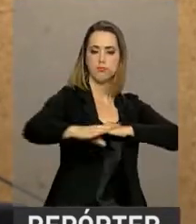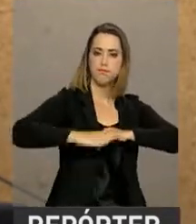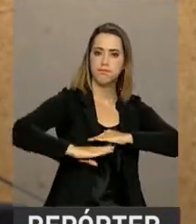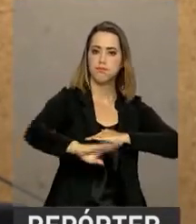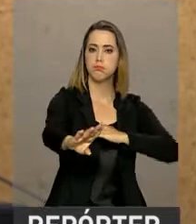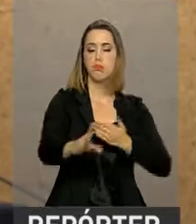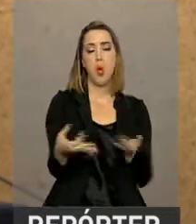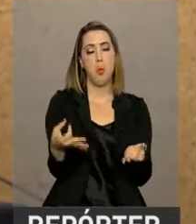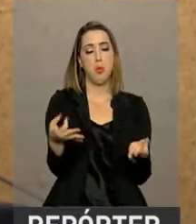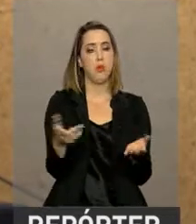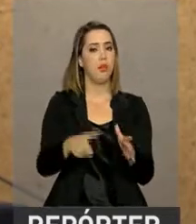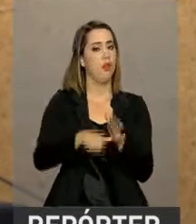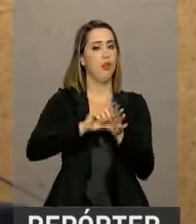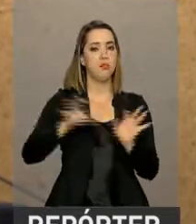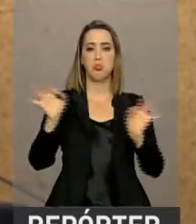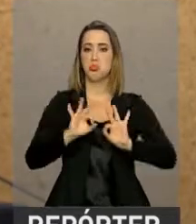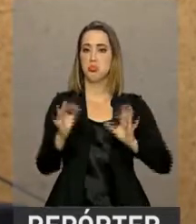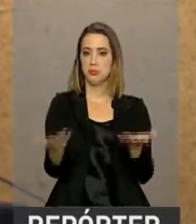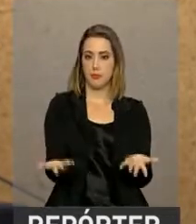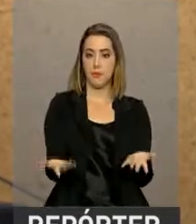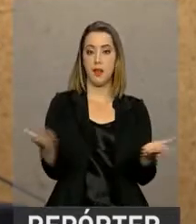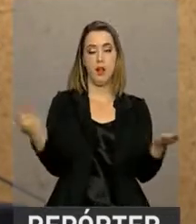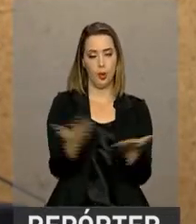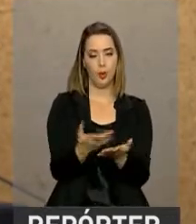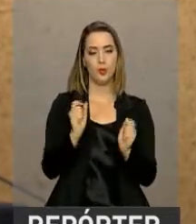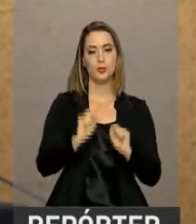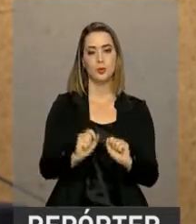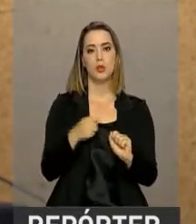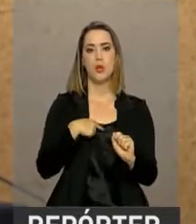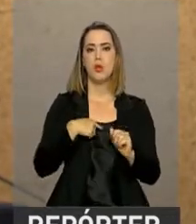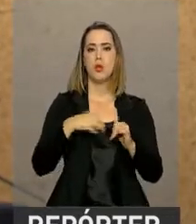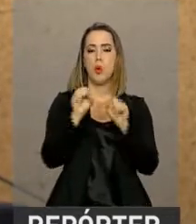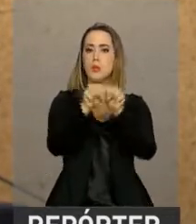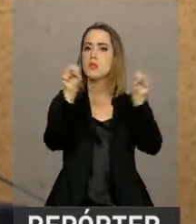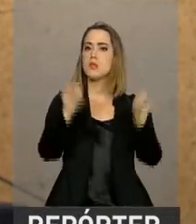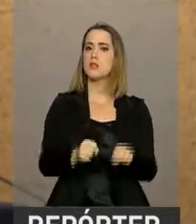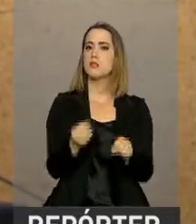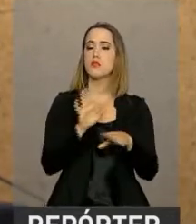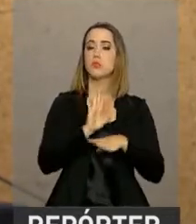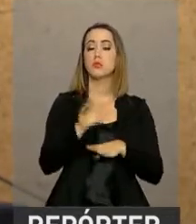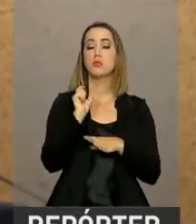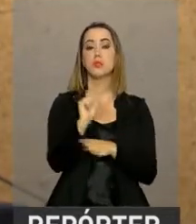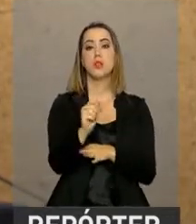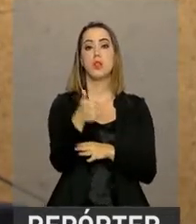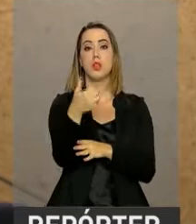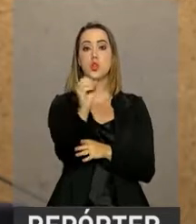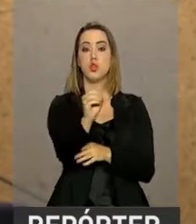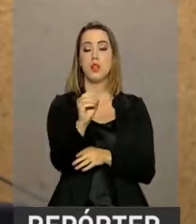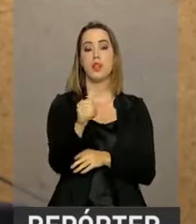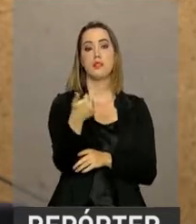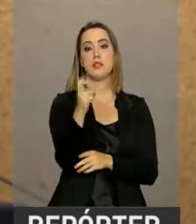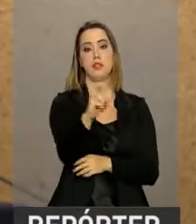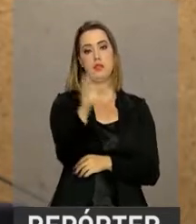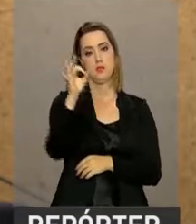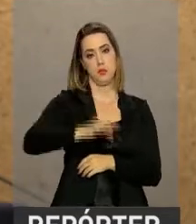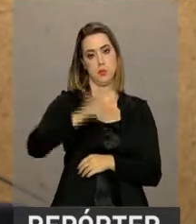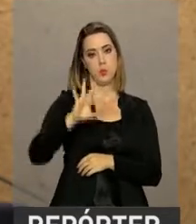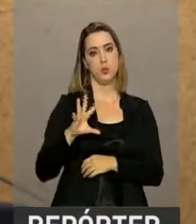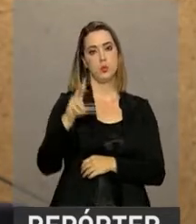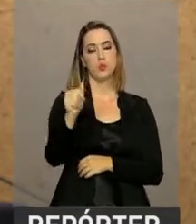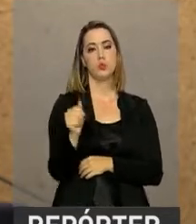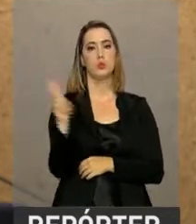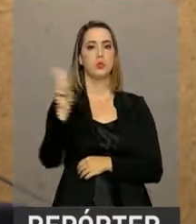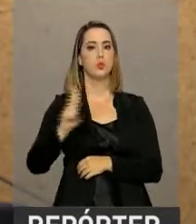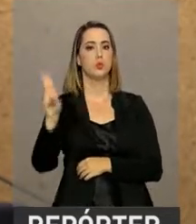para nenhuma outra atividade. É um sistema que vai abastecer de 10% a 15% do consumo total do Ministério,